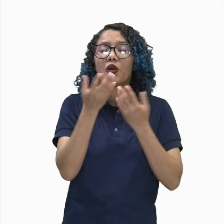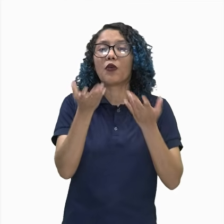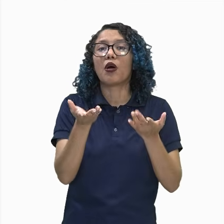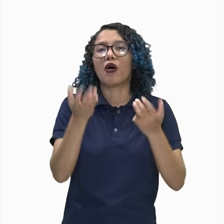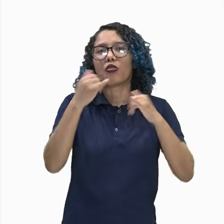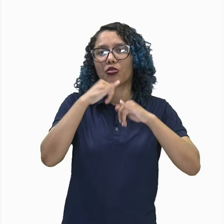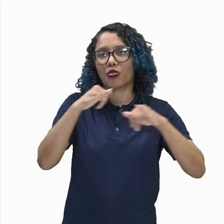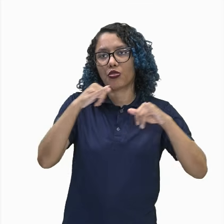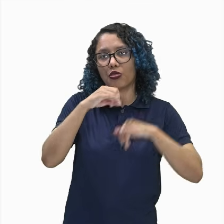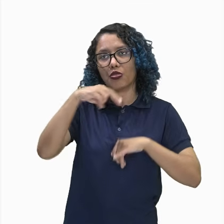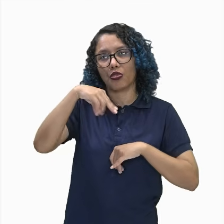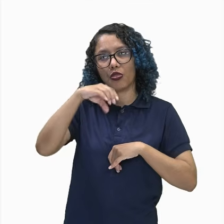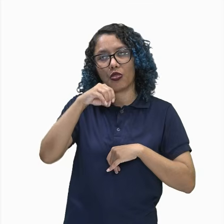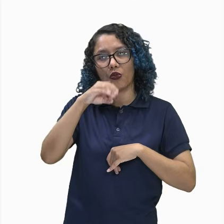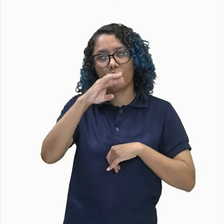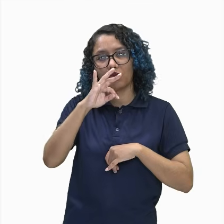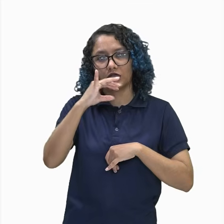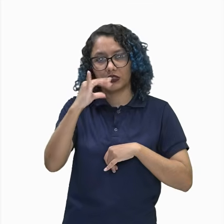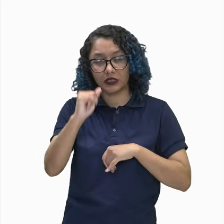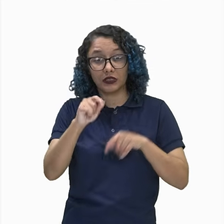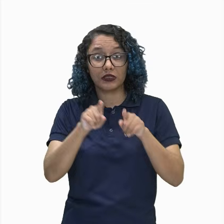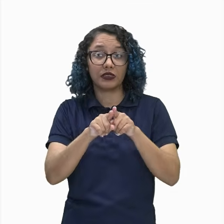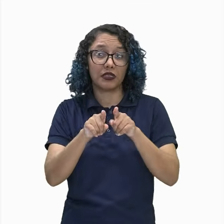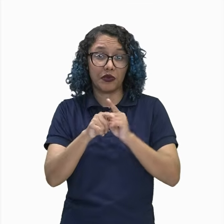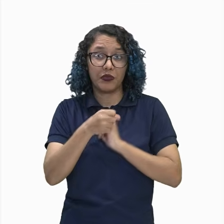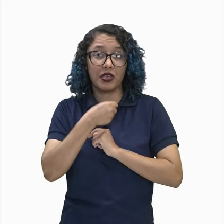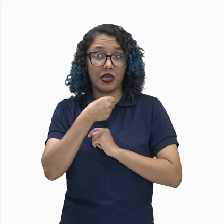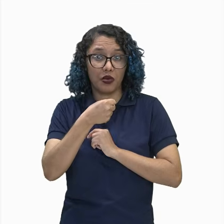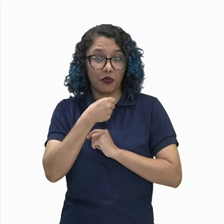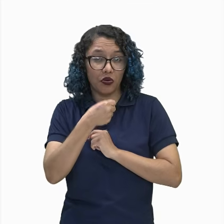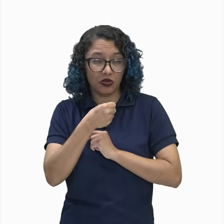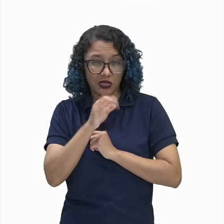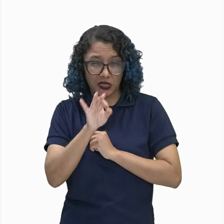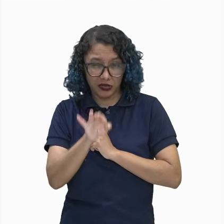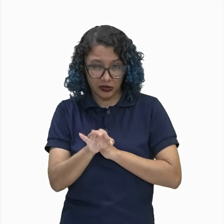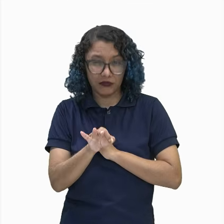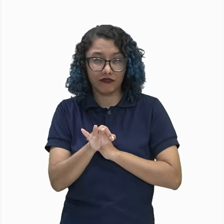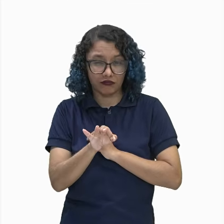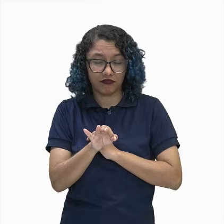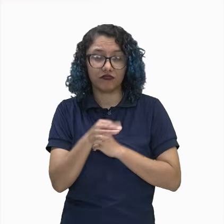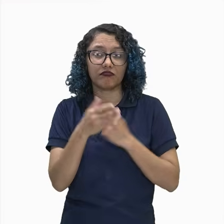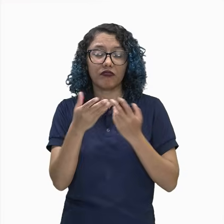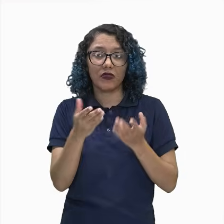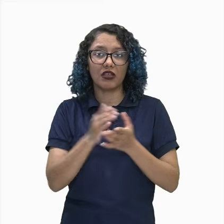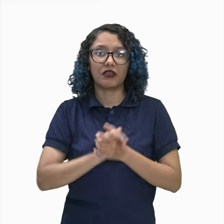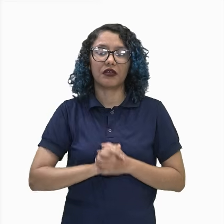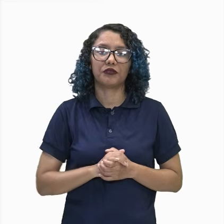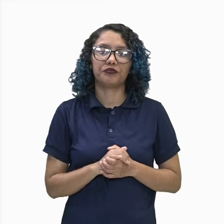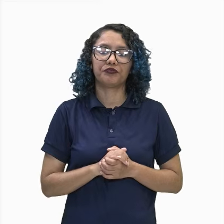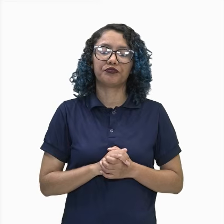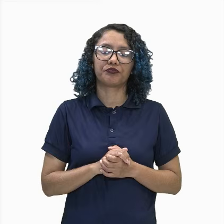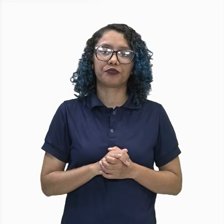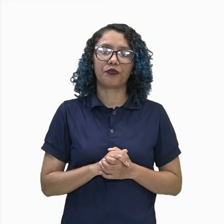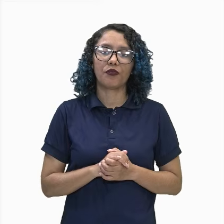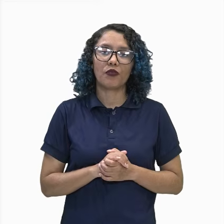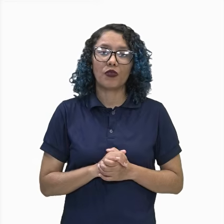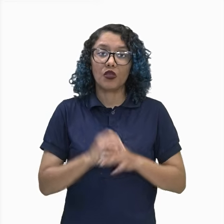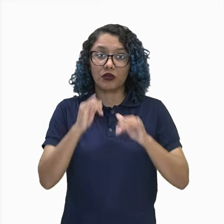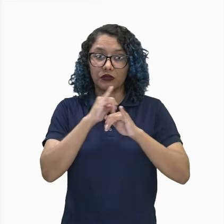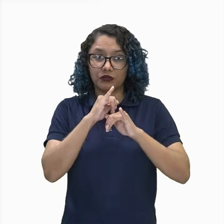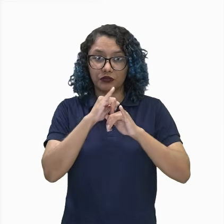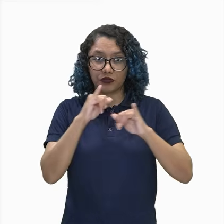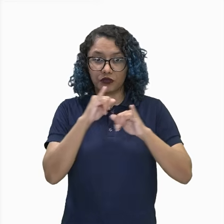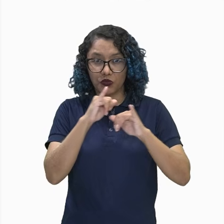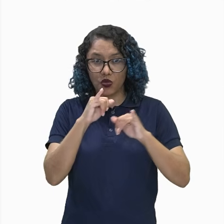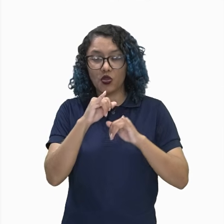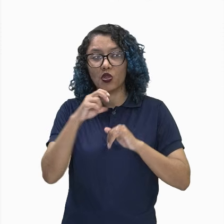reportagem, obviamente a questão do noticiar, a gente já automaticamente associa com a notícia. Volta na